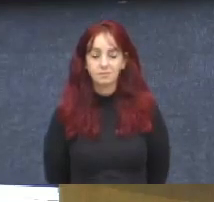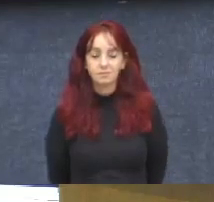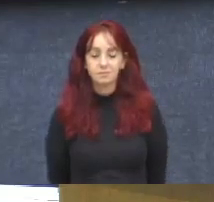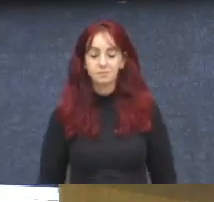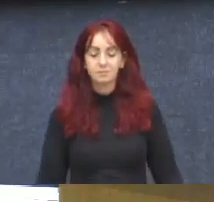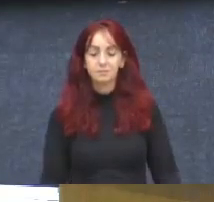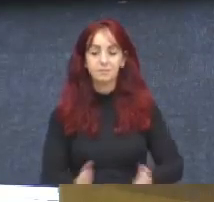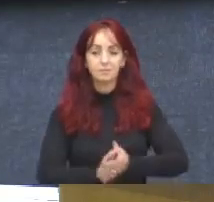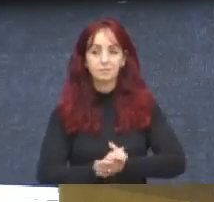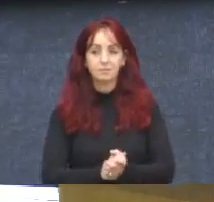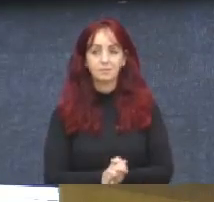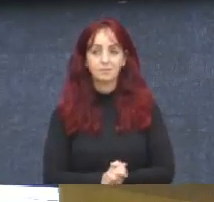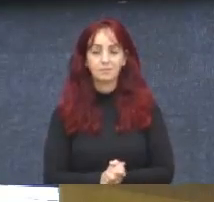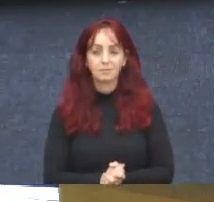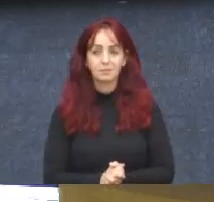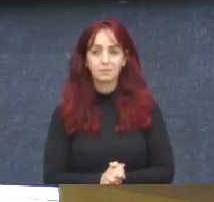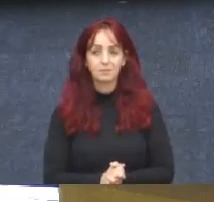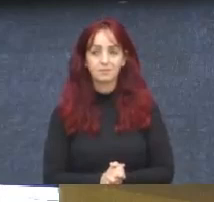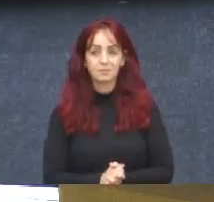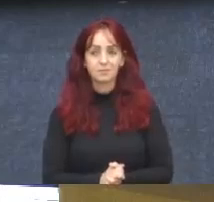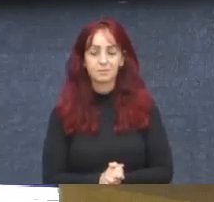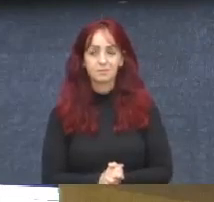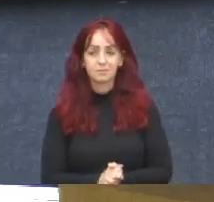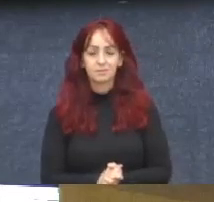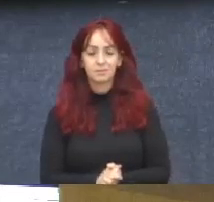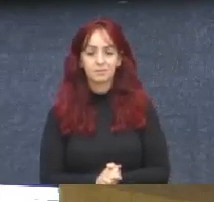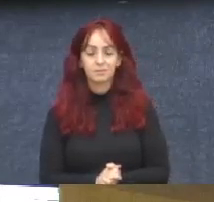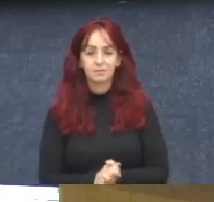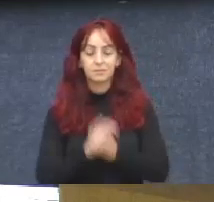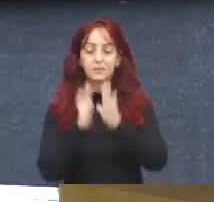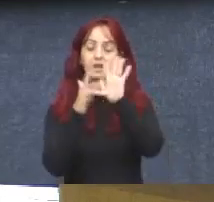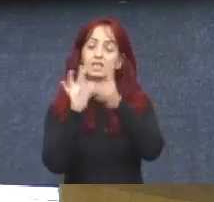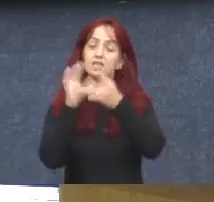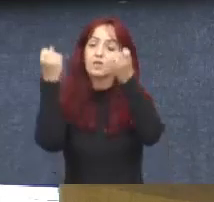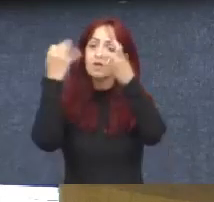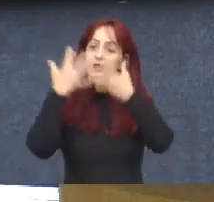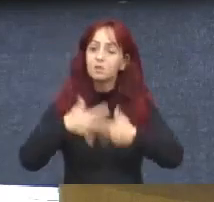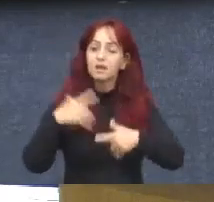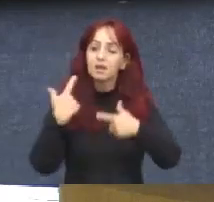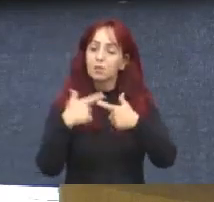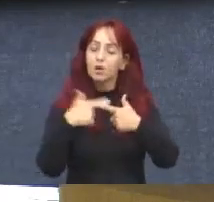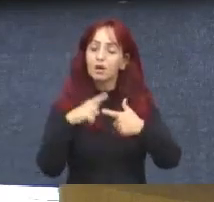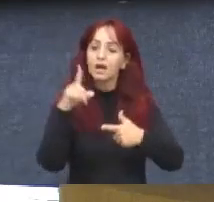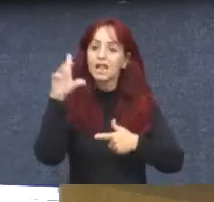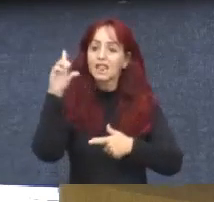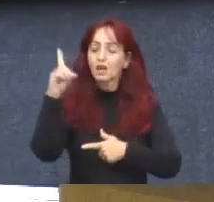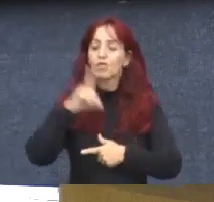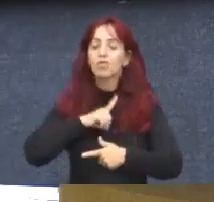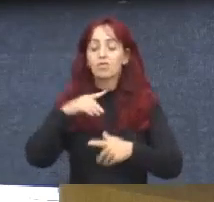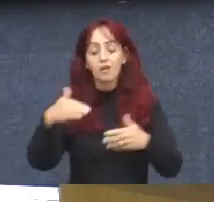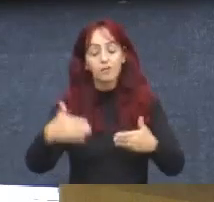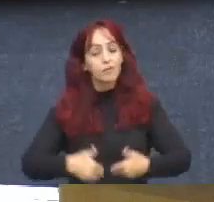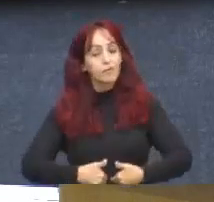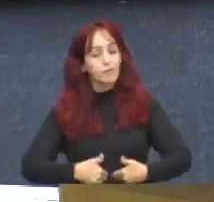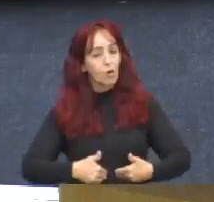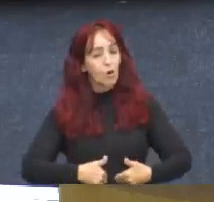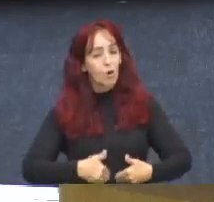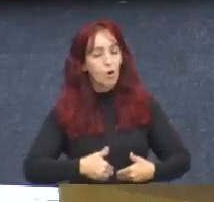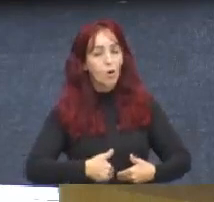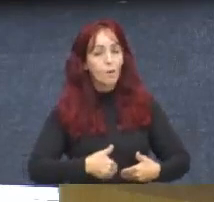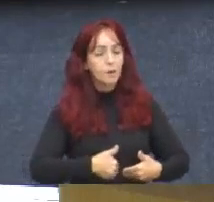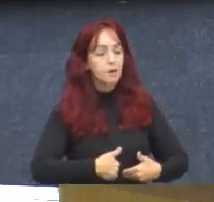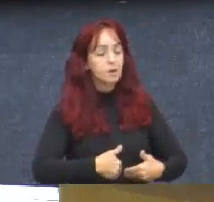Porque tive fome e deste-me de que comer, tive sede e deste-me de beber,